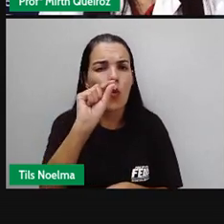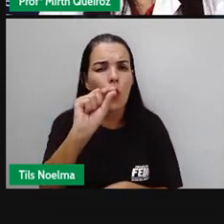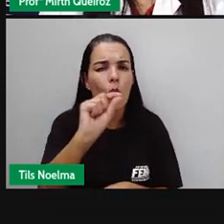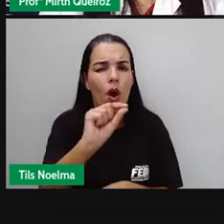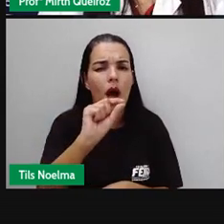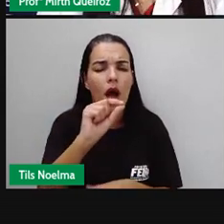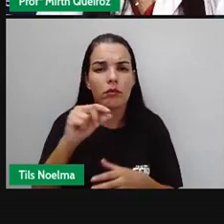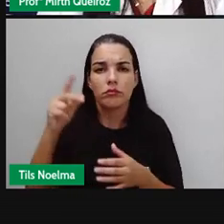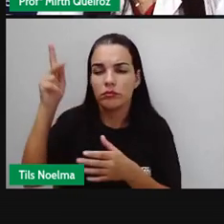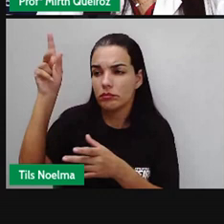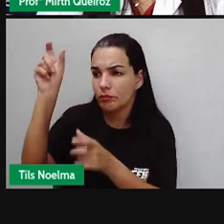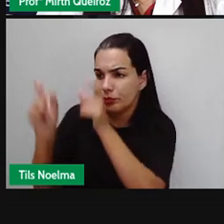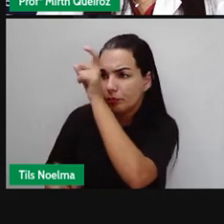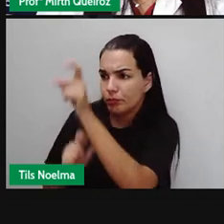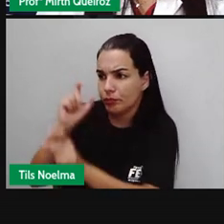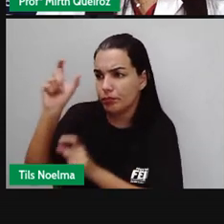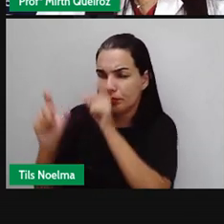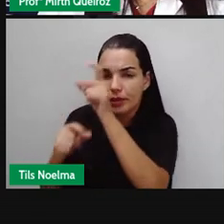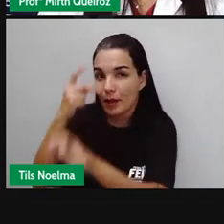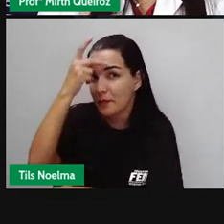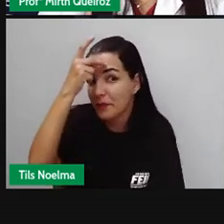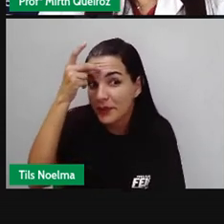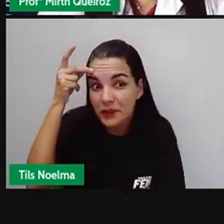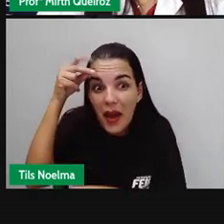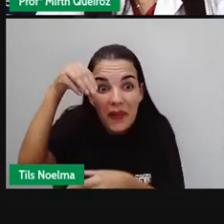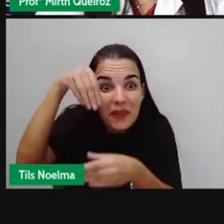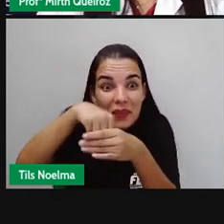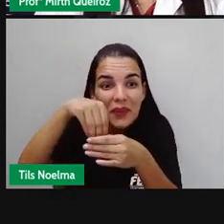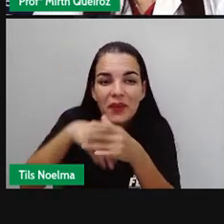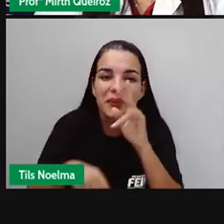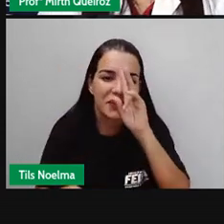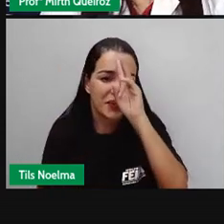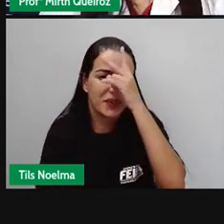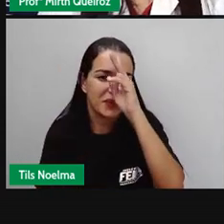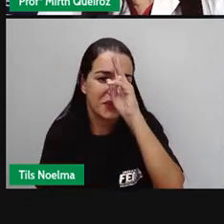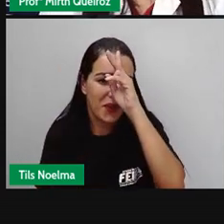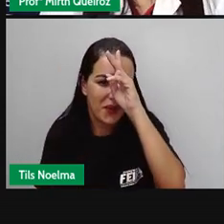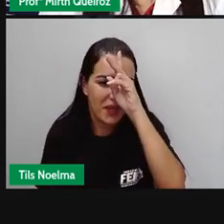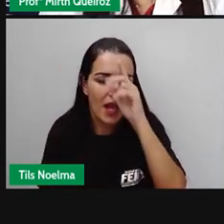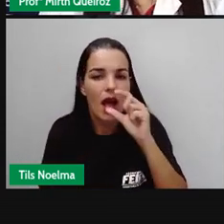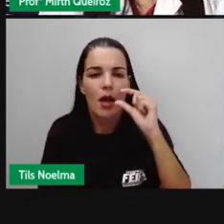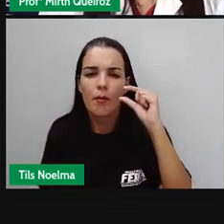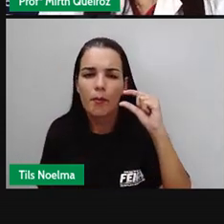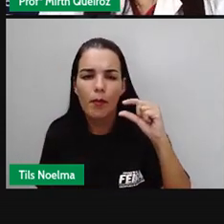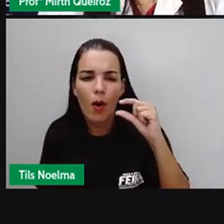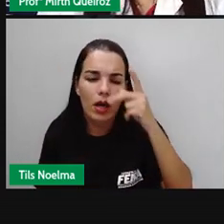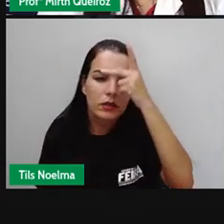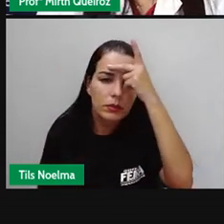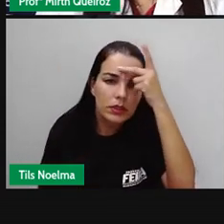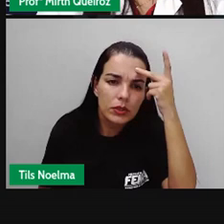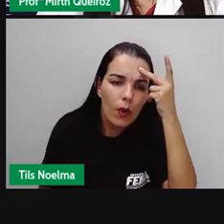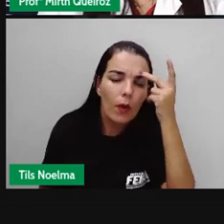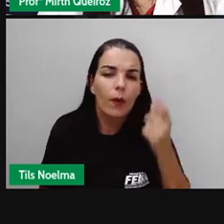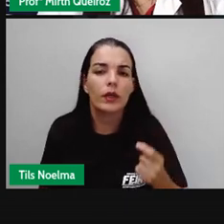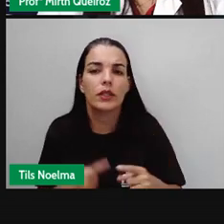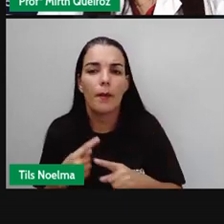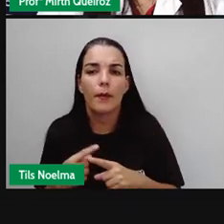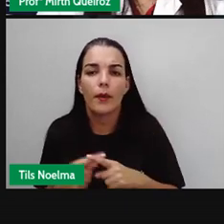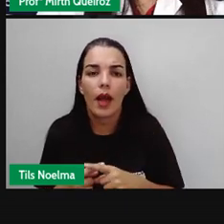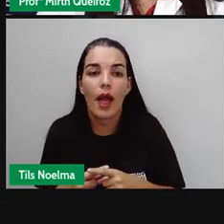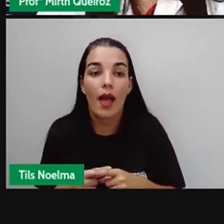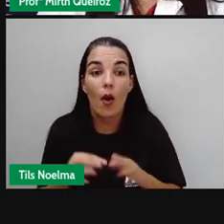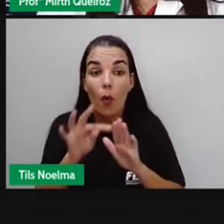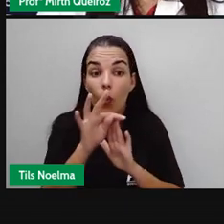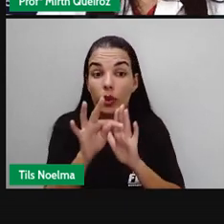ele é breve, onde não é possível incluir vários participantes na história, né? Os personagens, eles podem